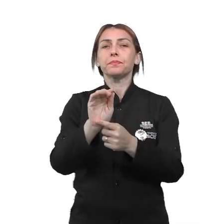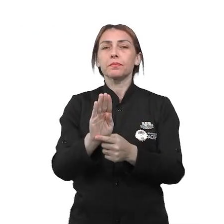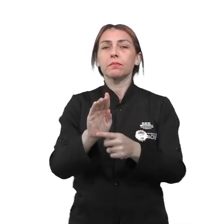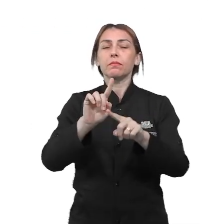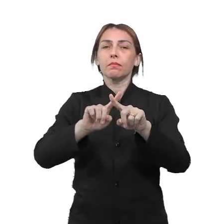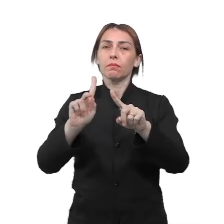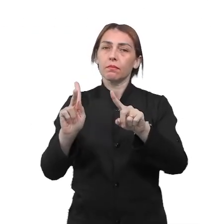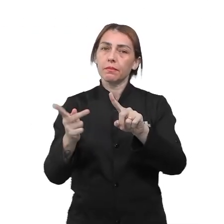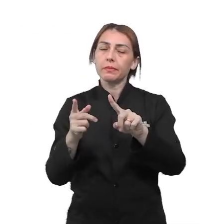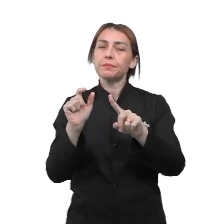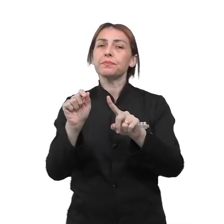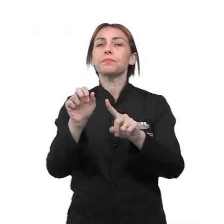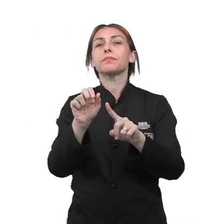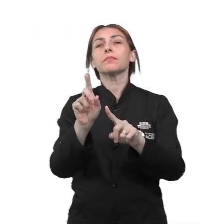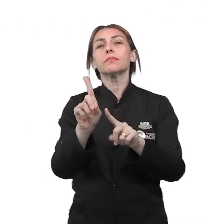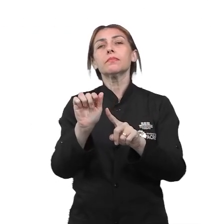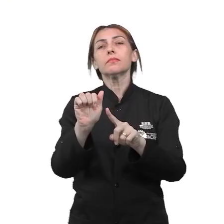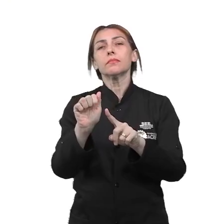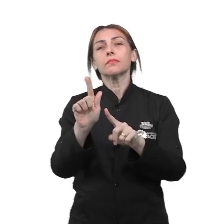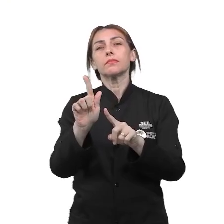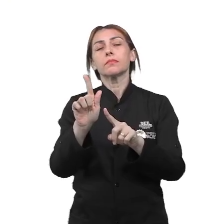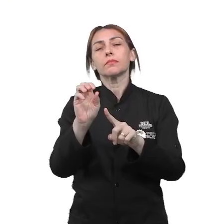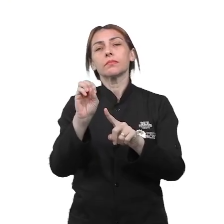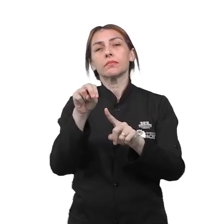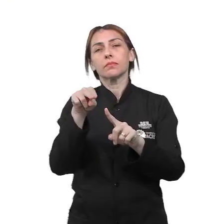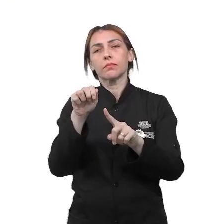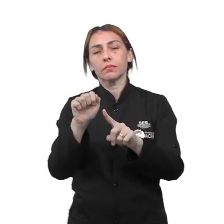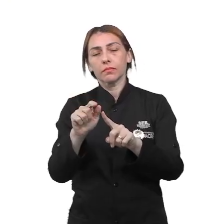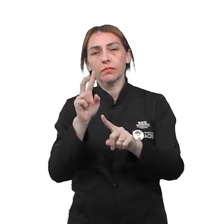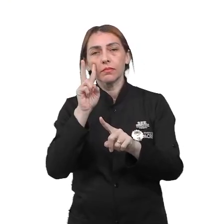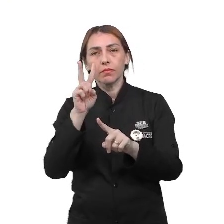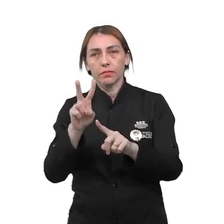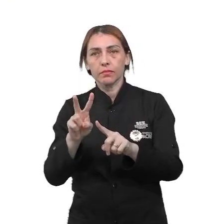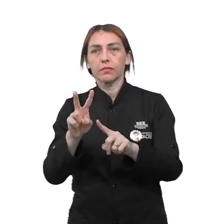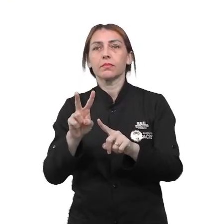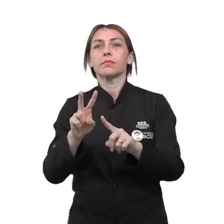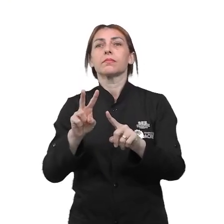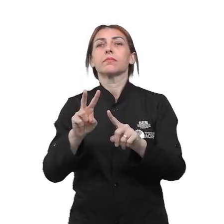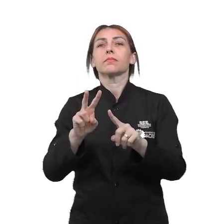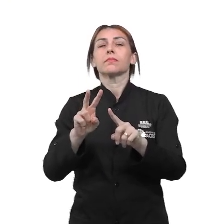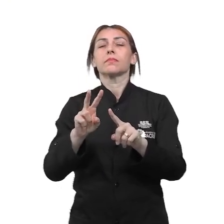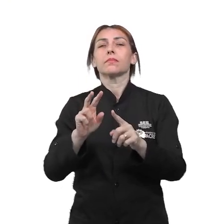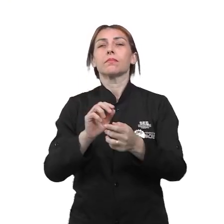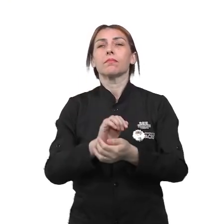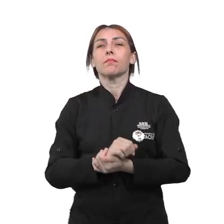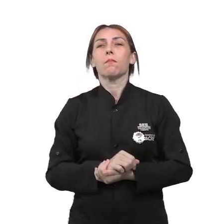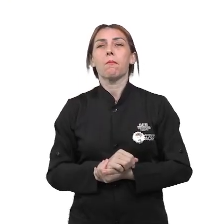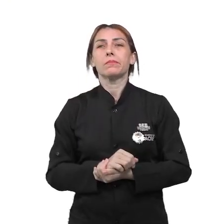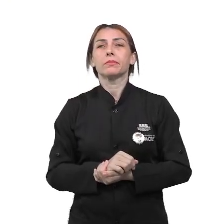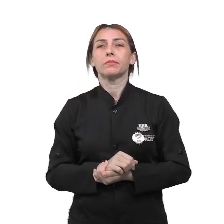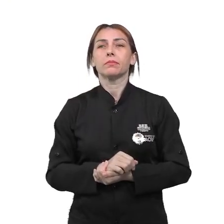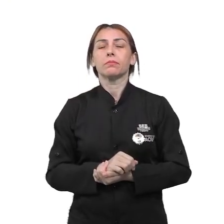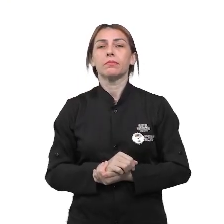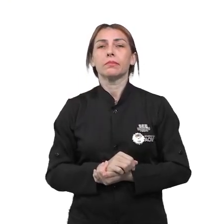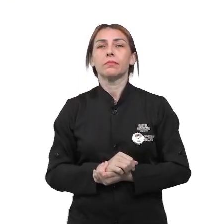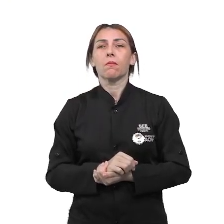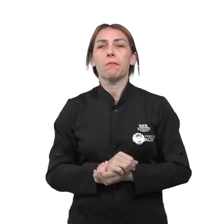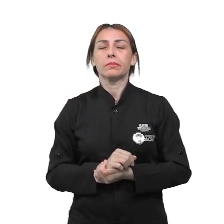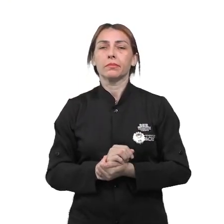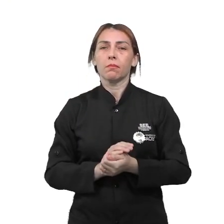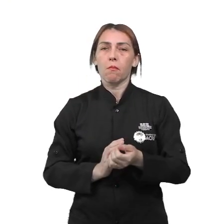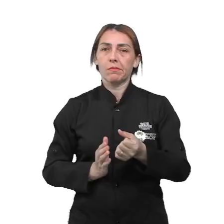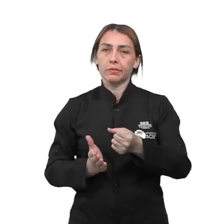temos a diagonal. Você vai olhar para a diagonal e fica de olho na forma com que ela está se apresentando aqui, ó. Essa diagonal ela aparece tanto na